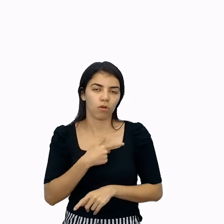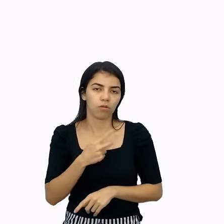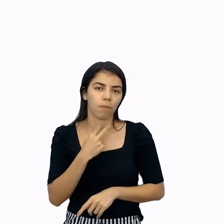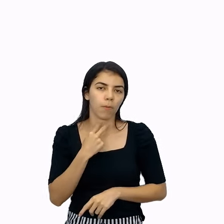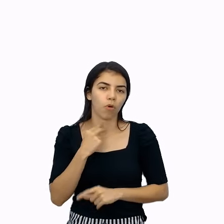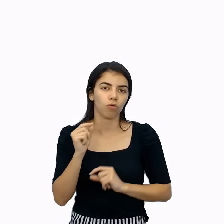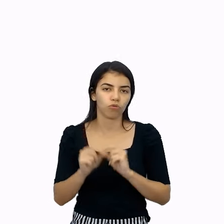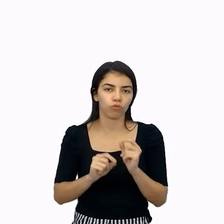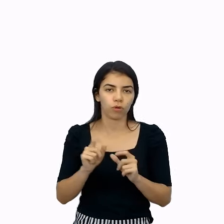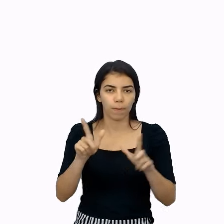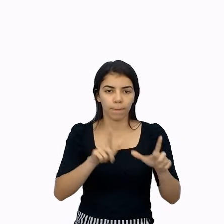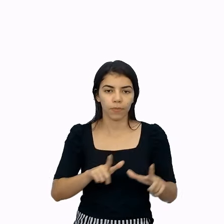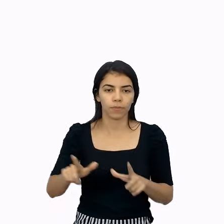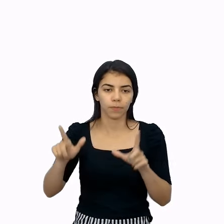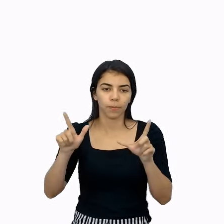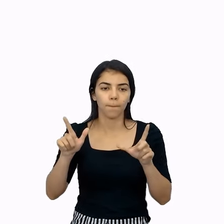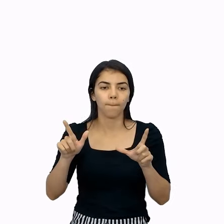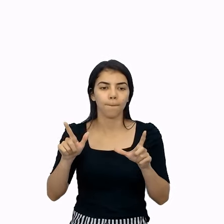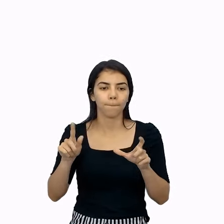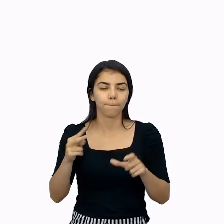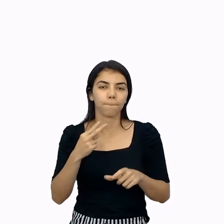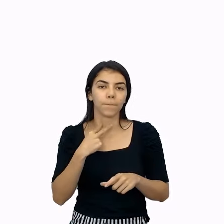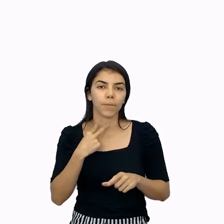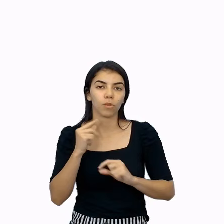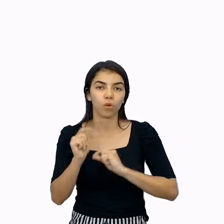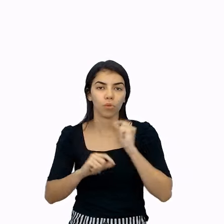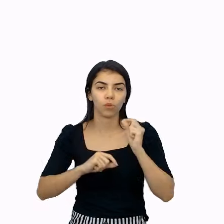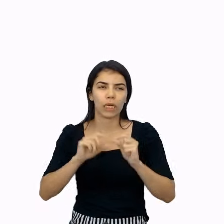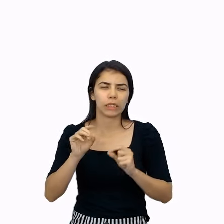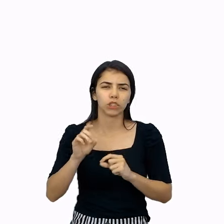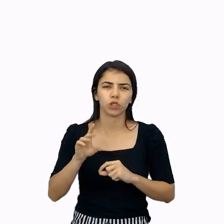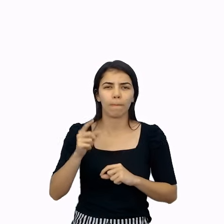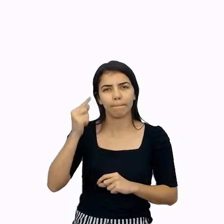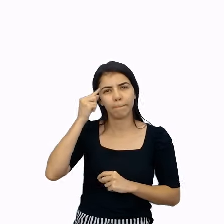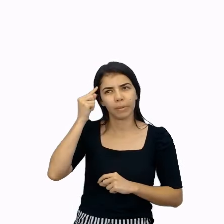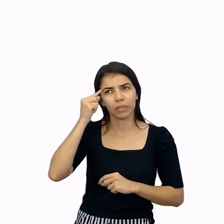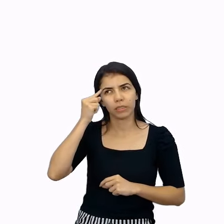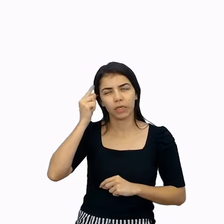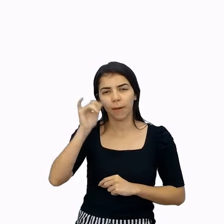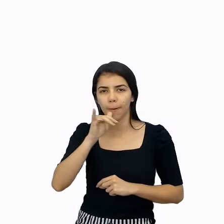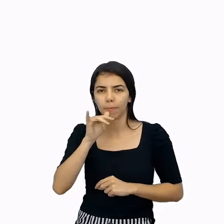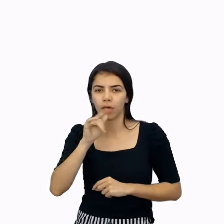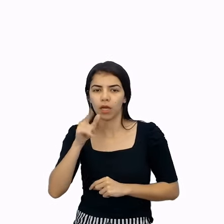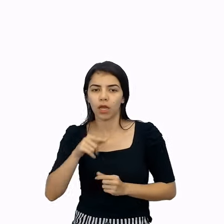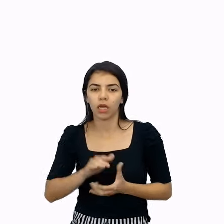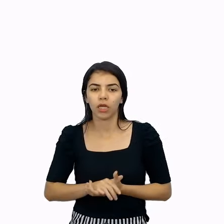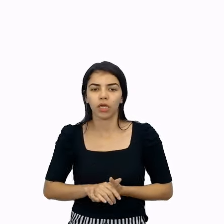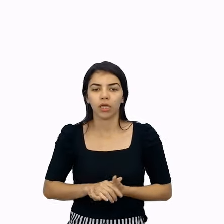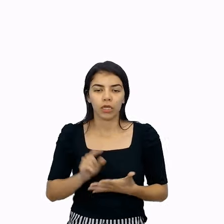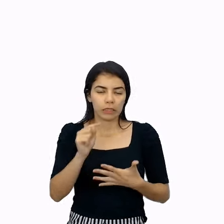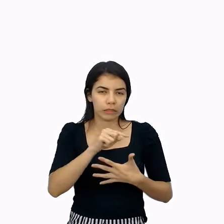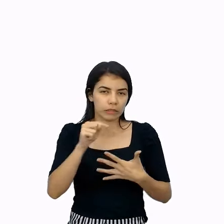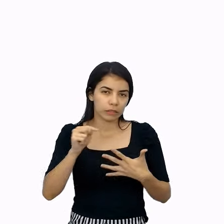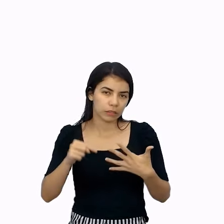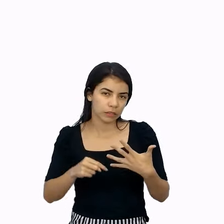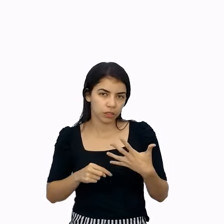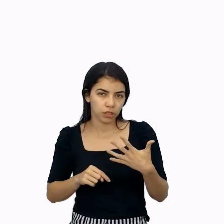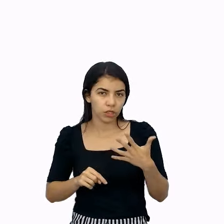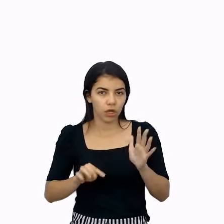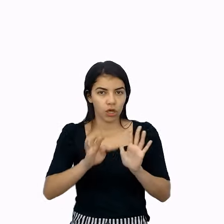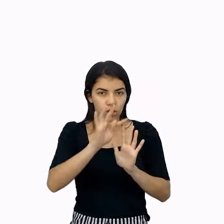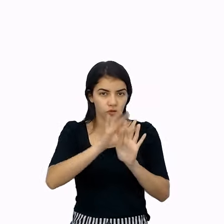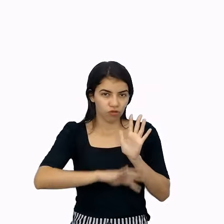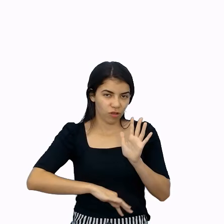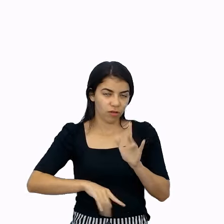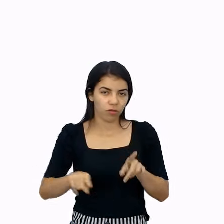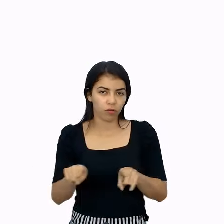na próxima tela, nós não podemos ficar somente pensando em tipologias, né? Porque a amplitude